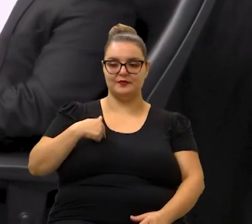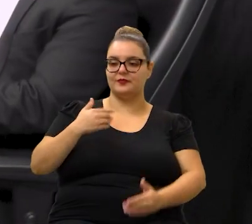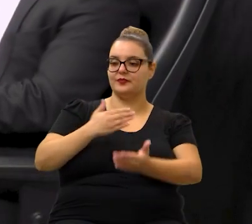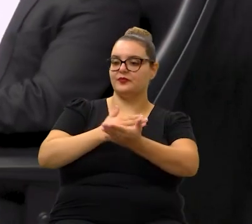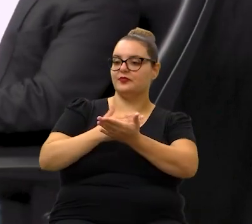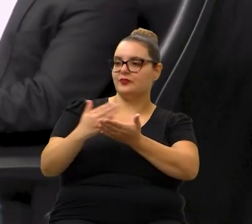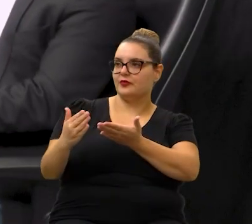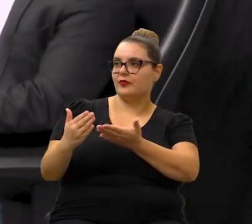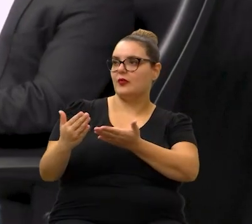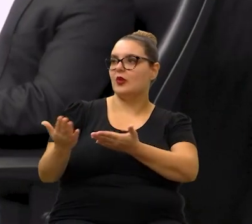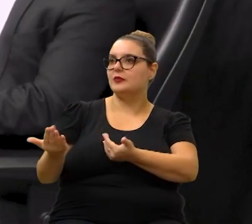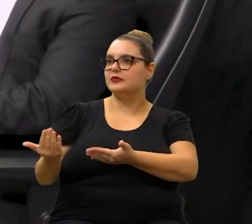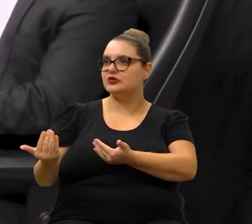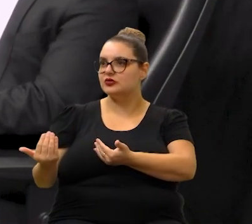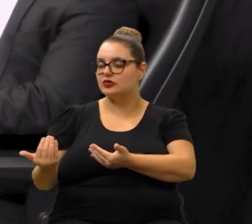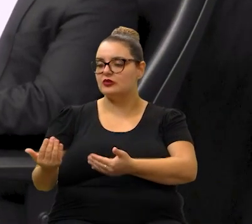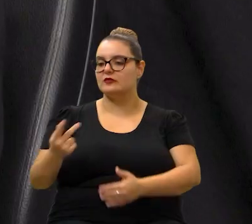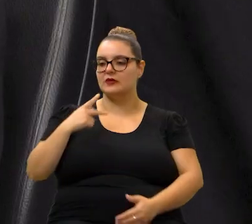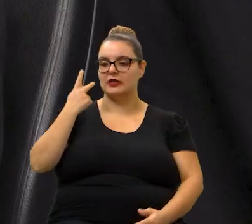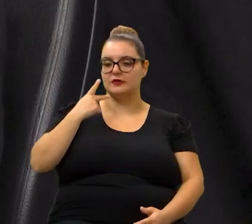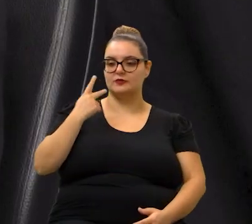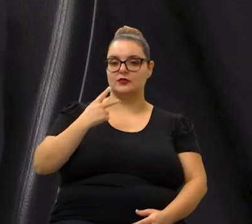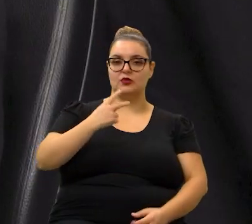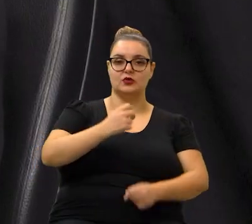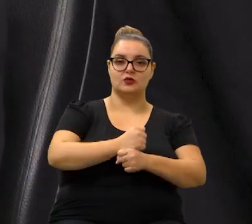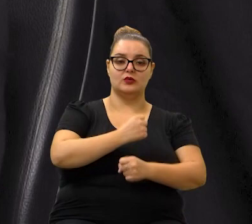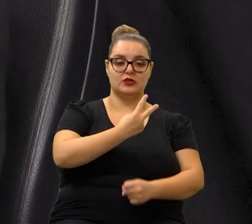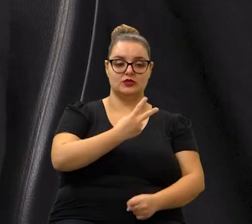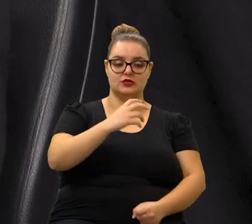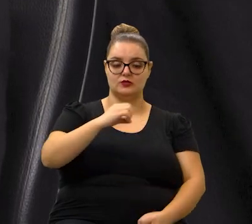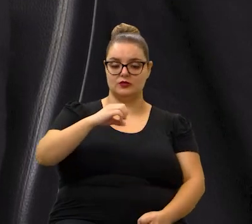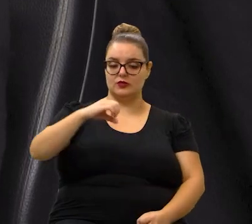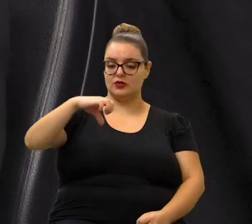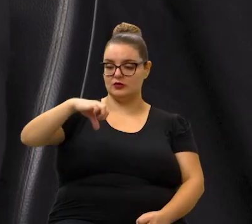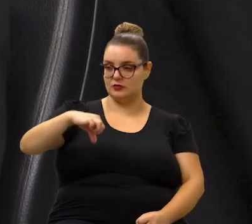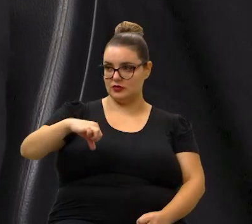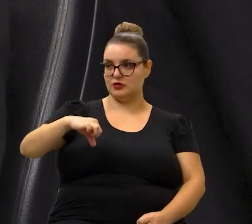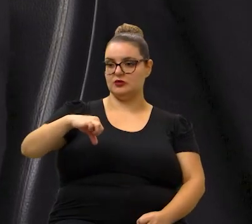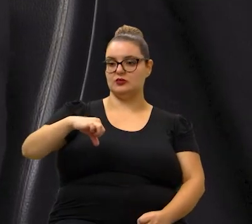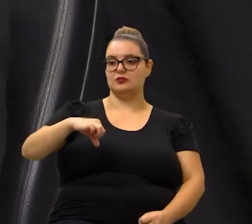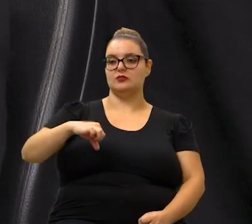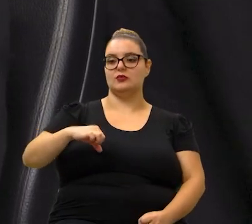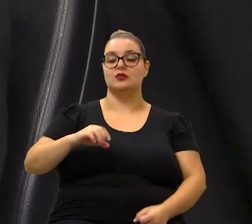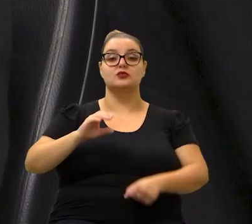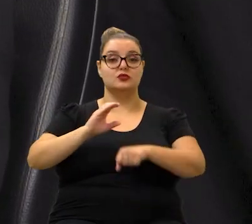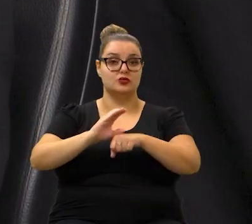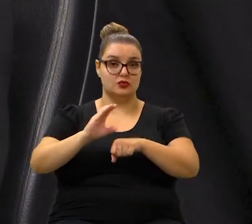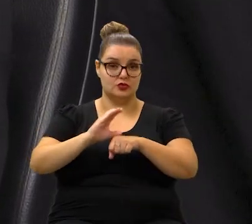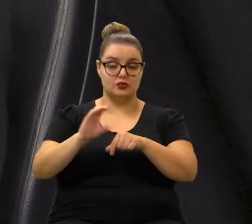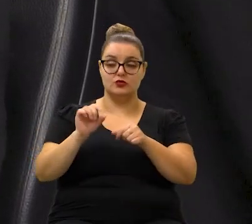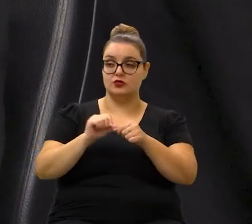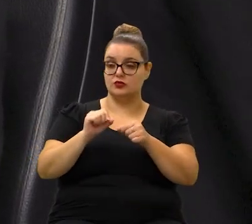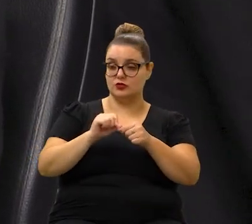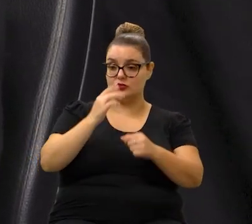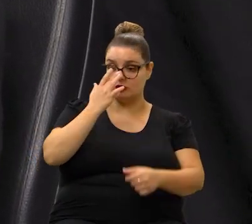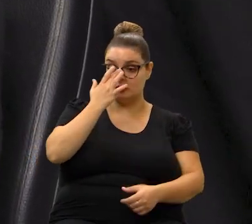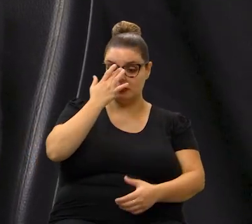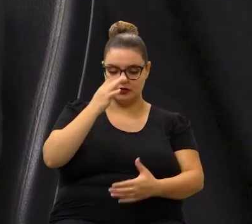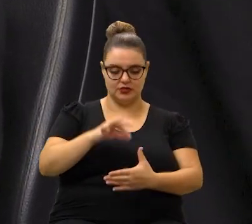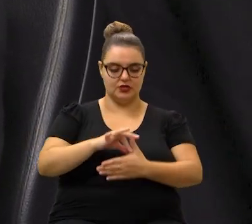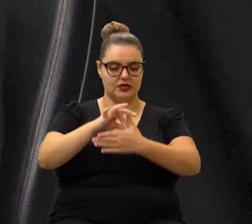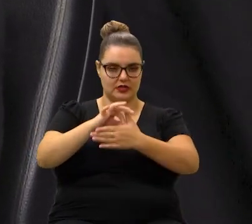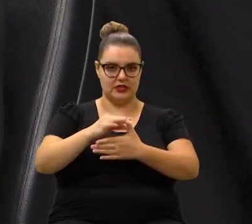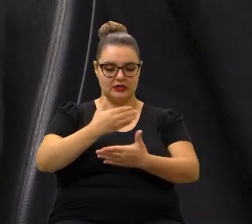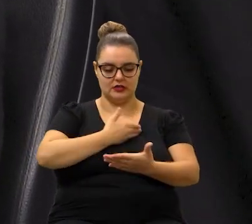iniciei muito cedo na política no ano de 2009 através de um curso que eu fiz de liderança